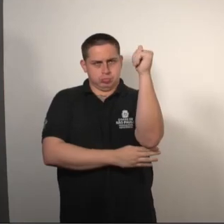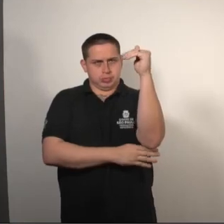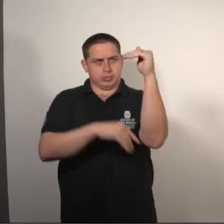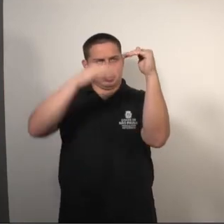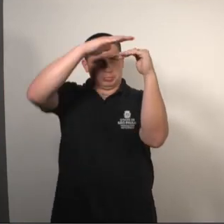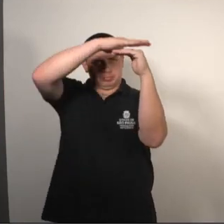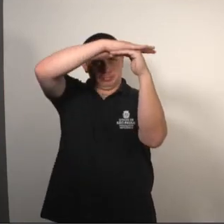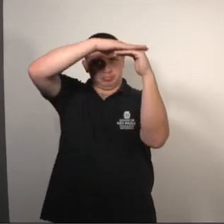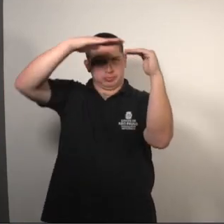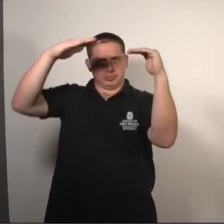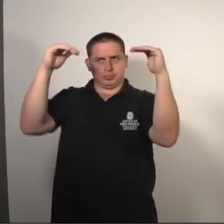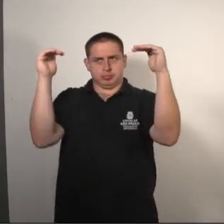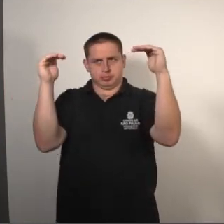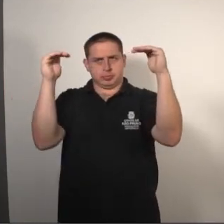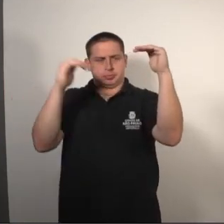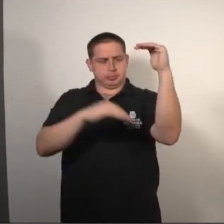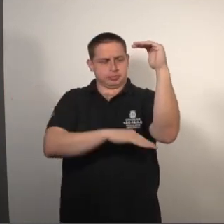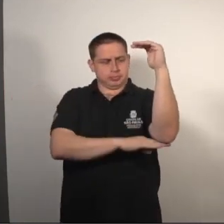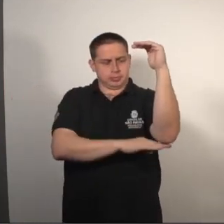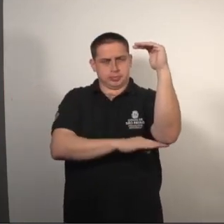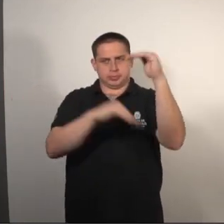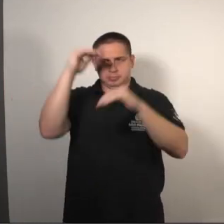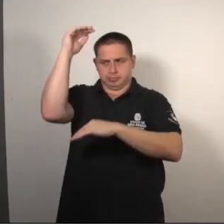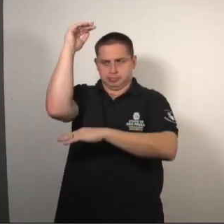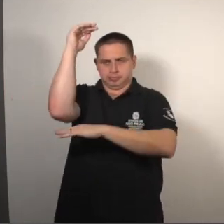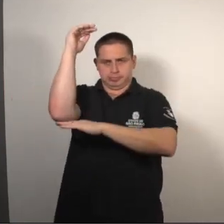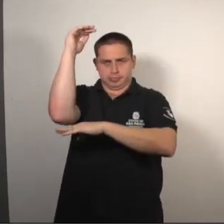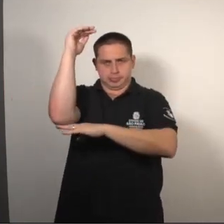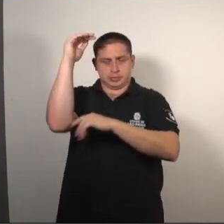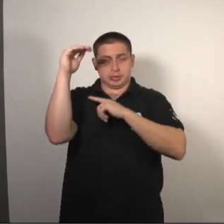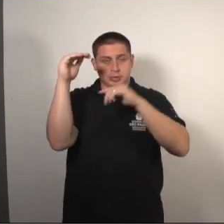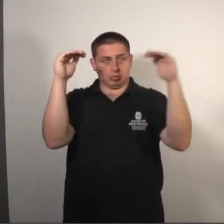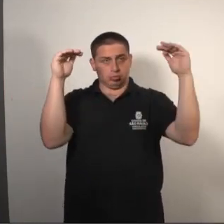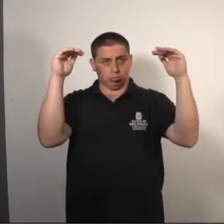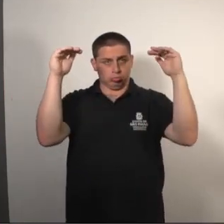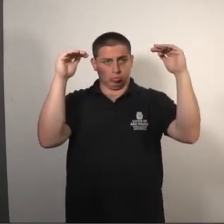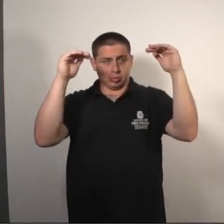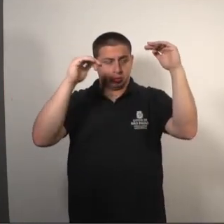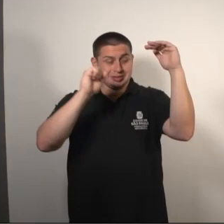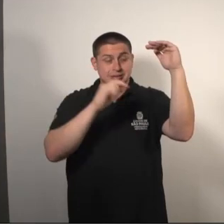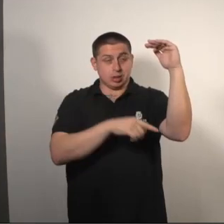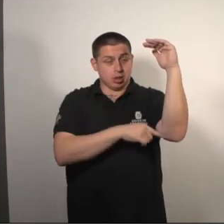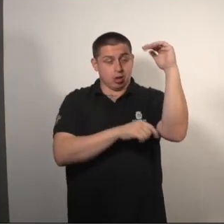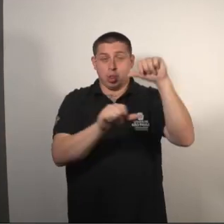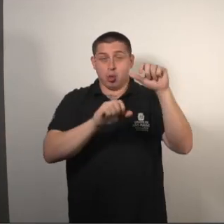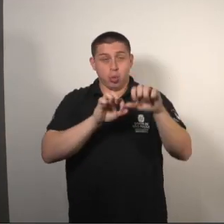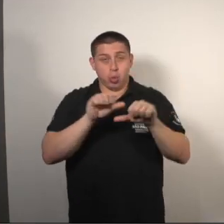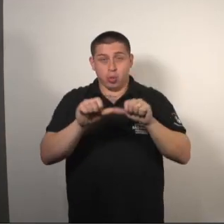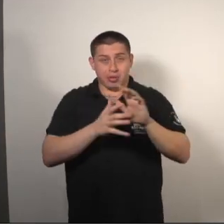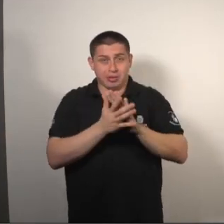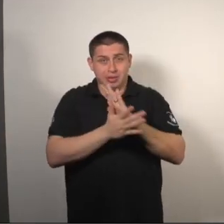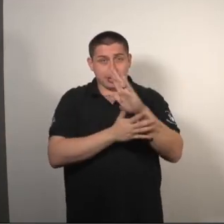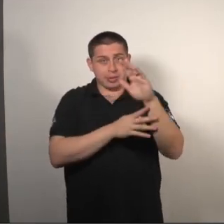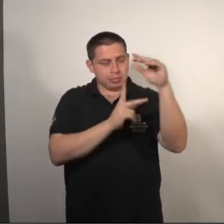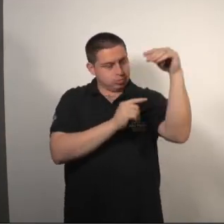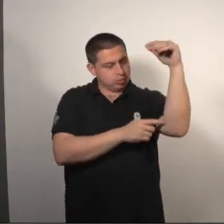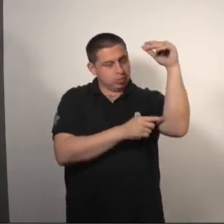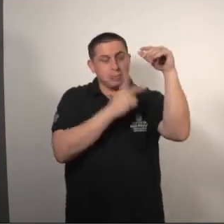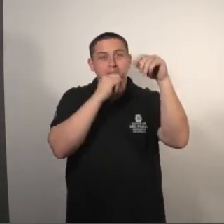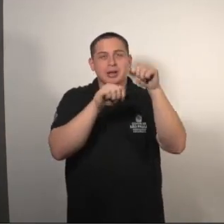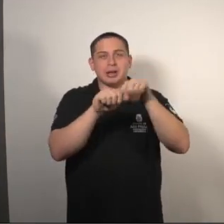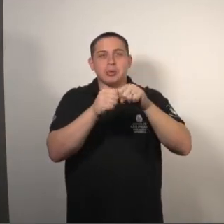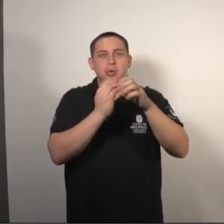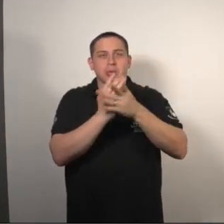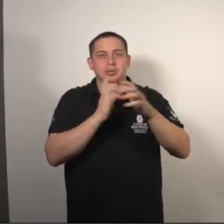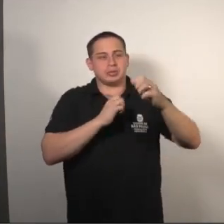a infraestrutura com a mesoestrutura, eles começam a ter o desgaste de concreto com concreto.